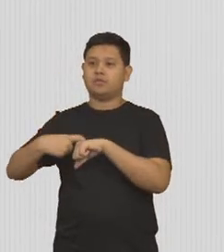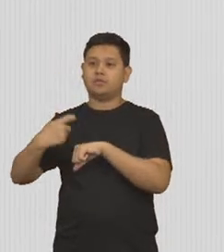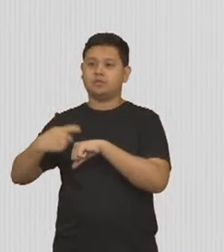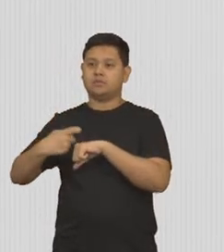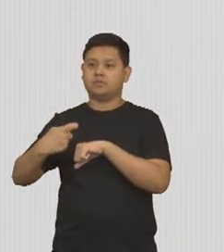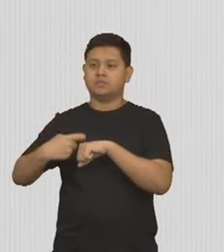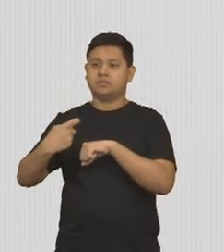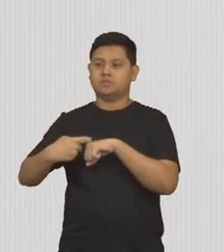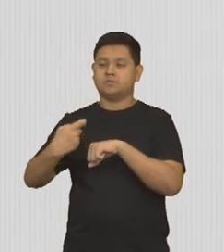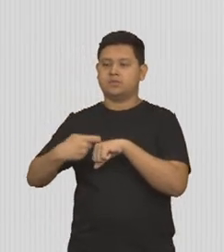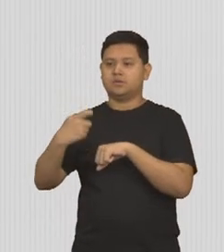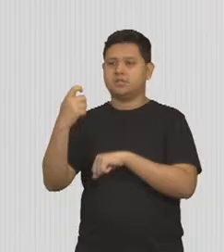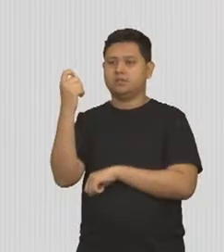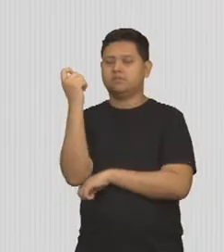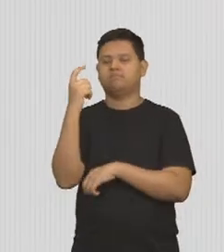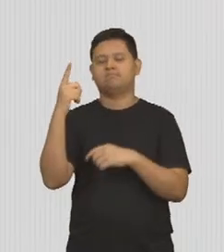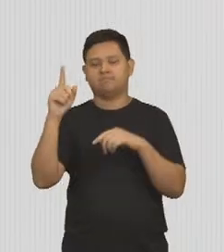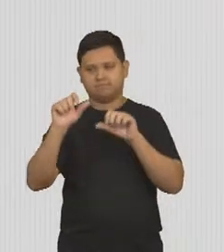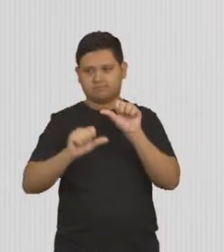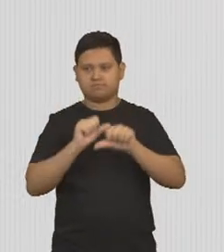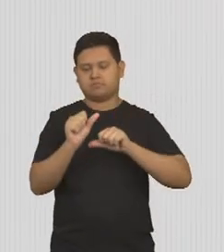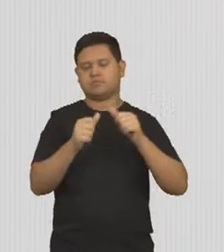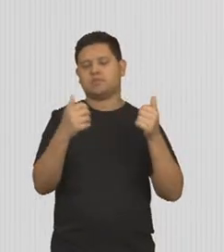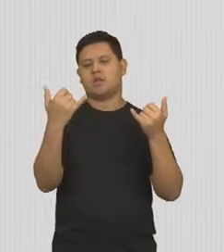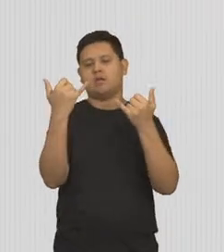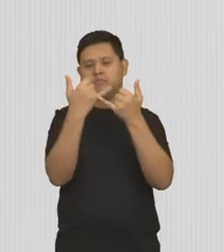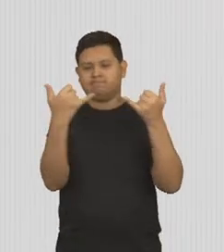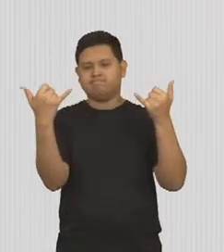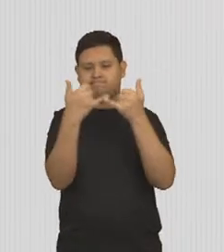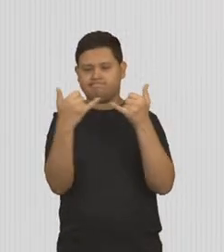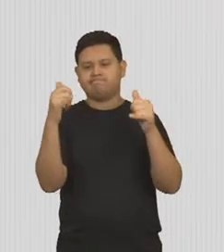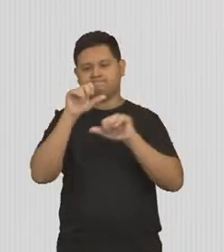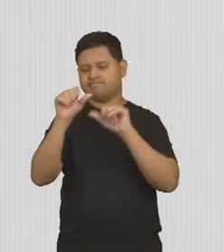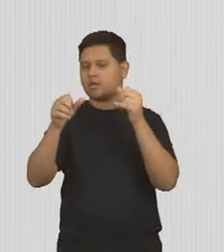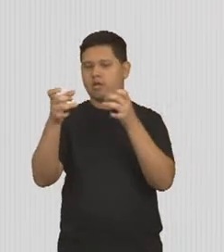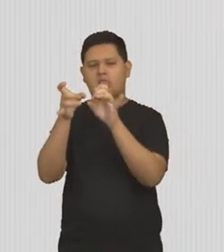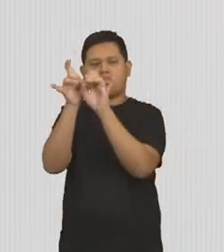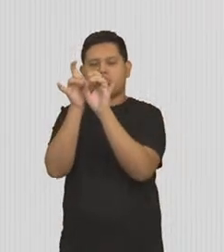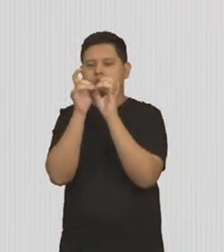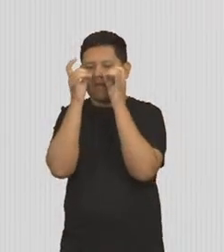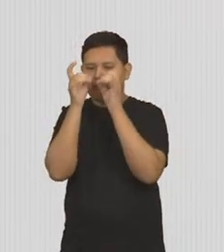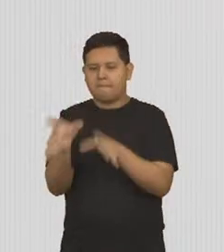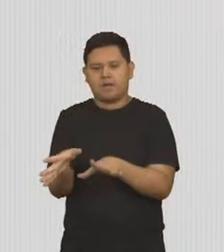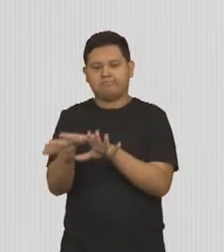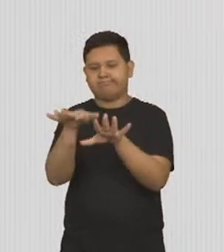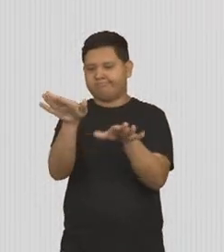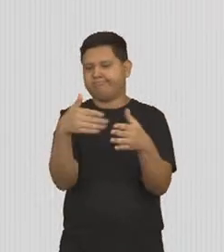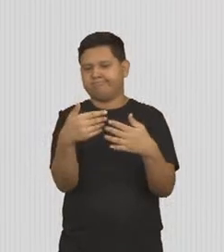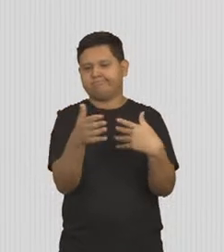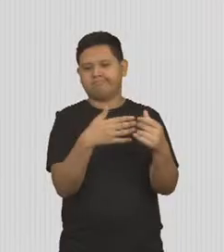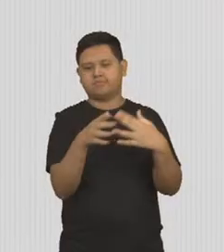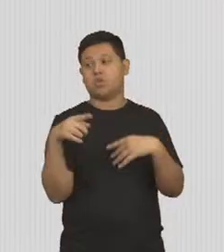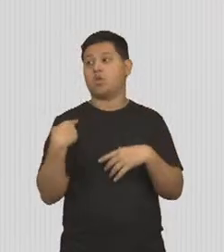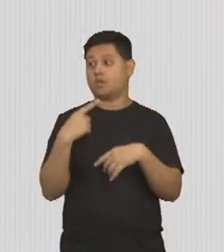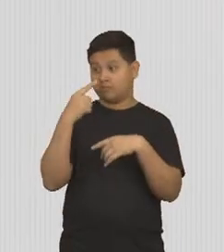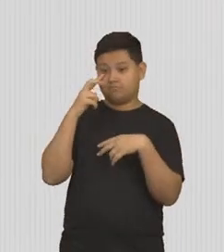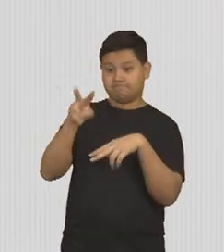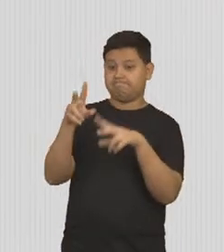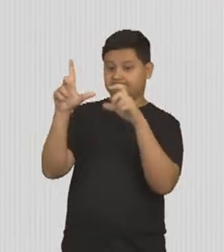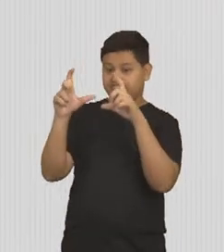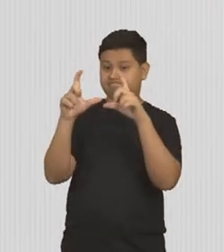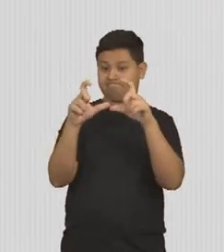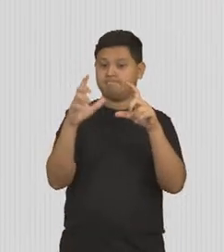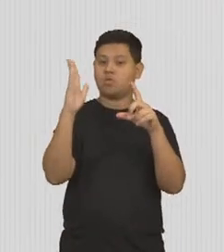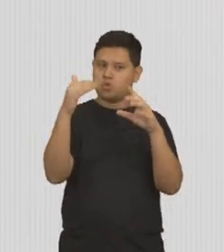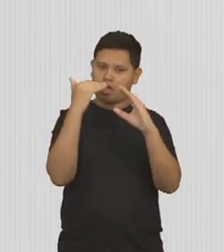nesse processo a manutenção vai lá, retira os fios e deixa os fios soltos em cima de casas, em cima de pontos de ônibus. A gente fez alguns registros, já está nas